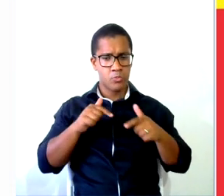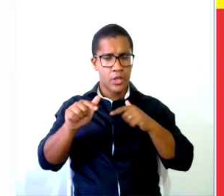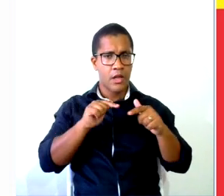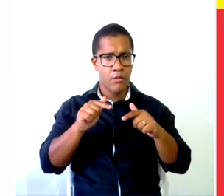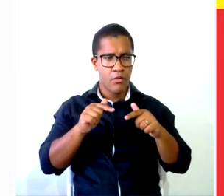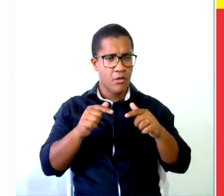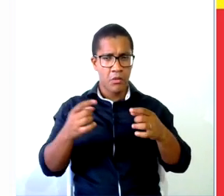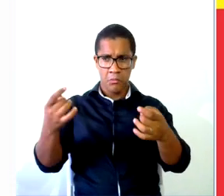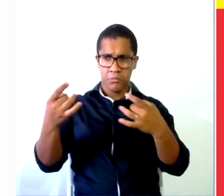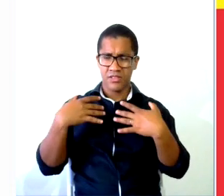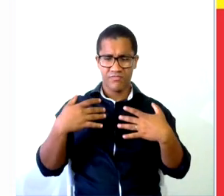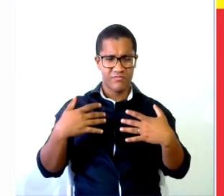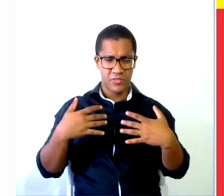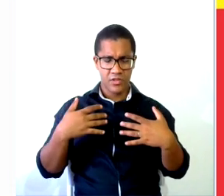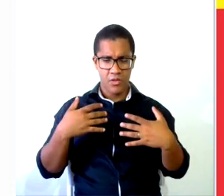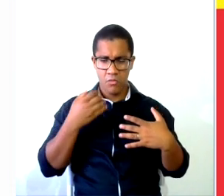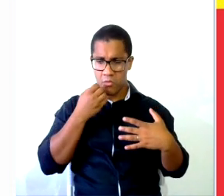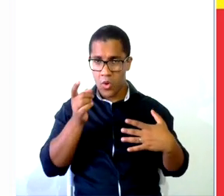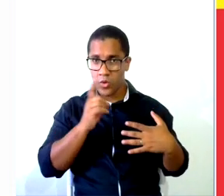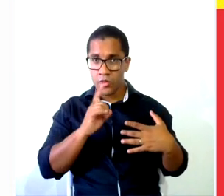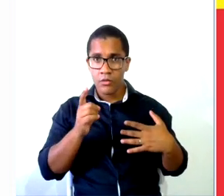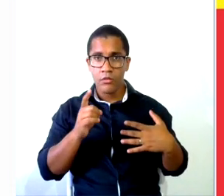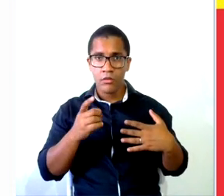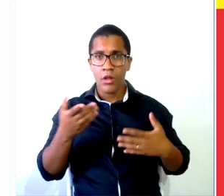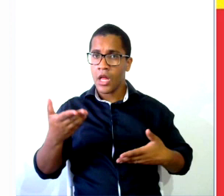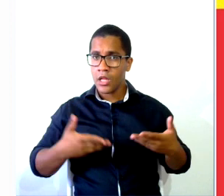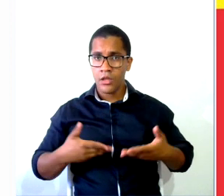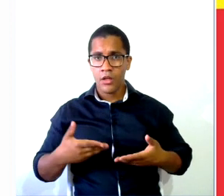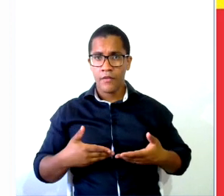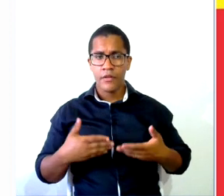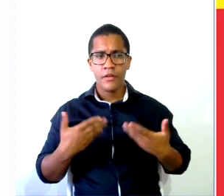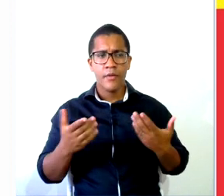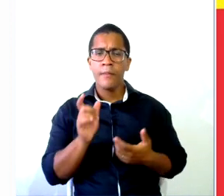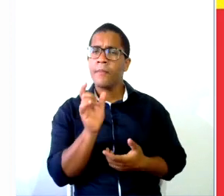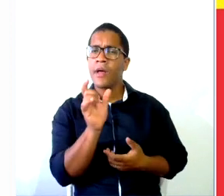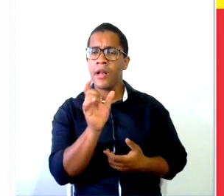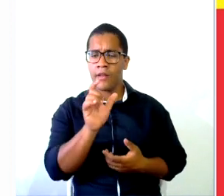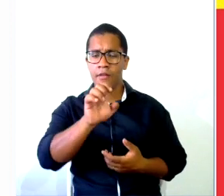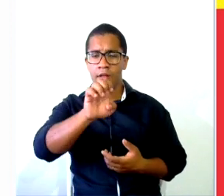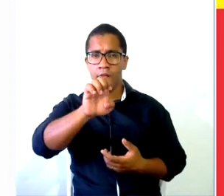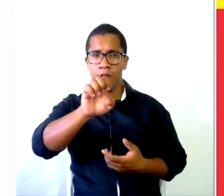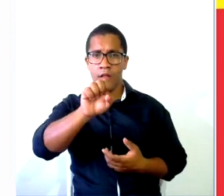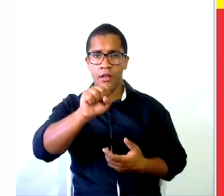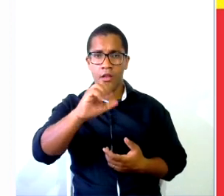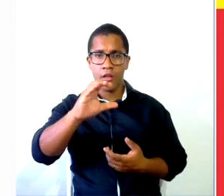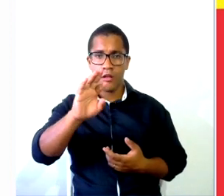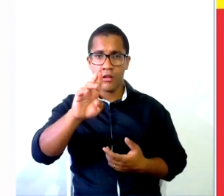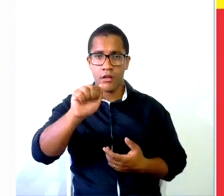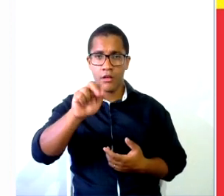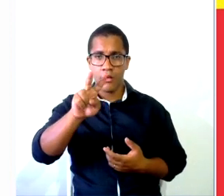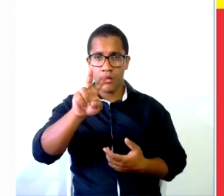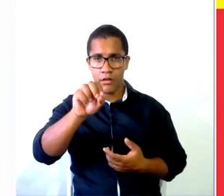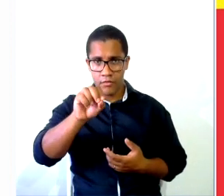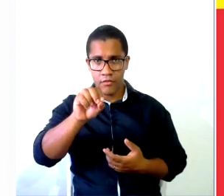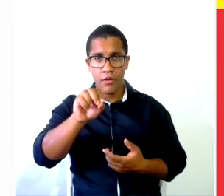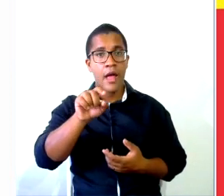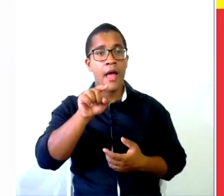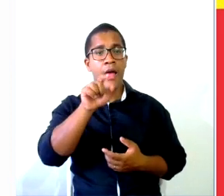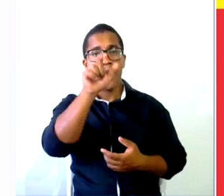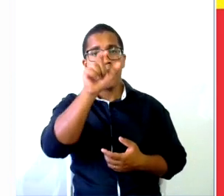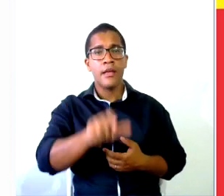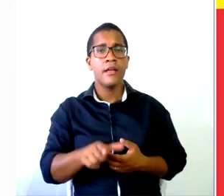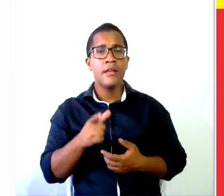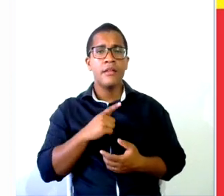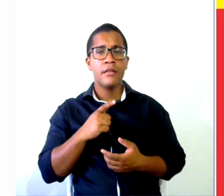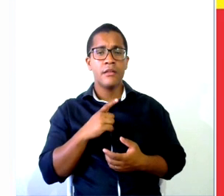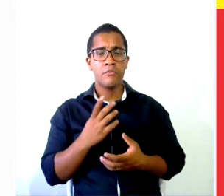palavra, né, é naturalmente escravo que tem tão pouca